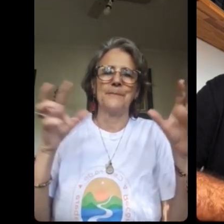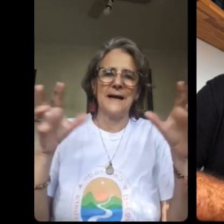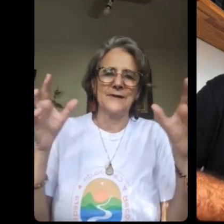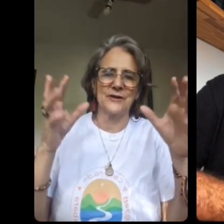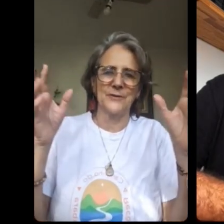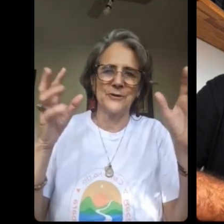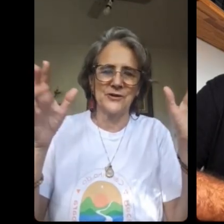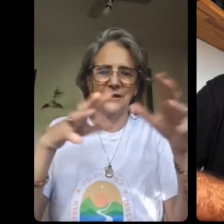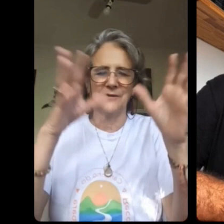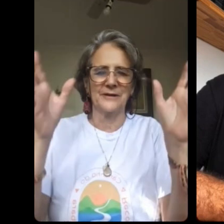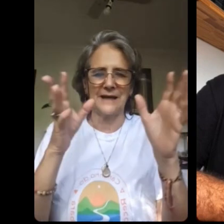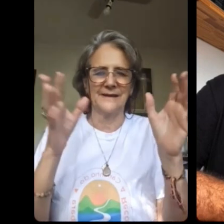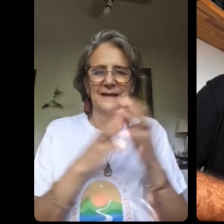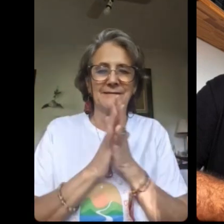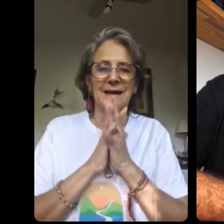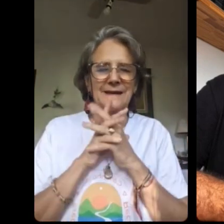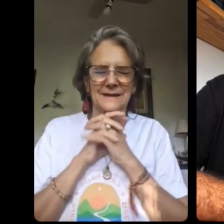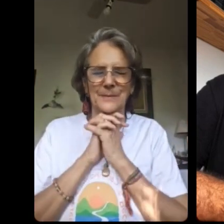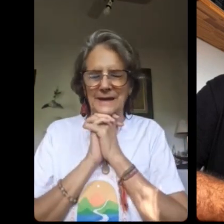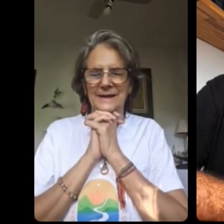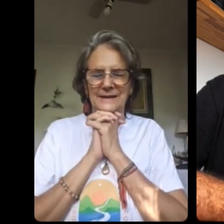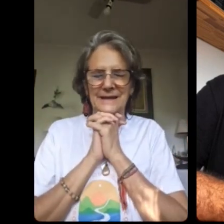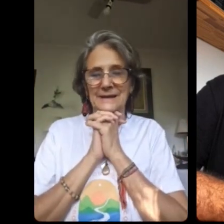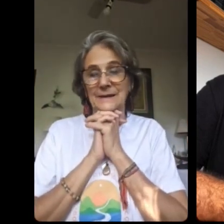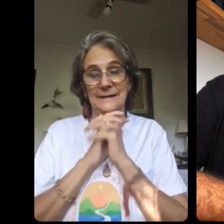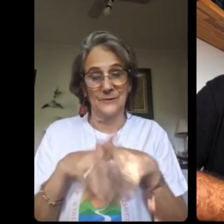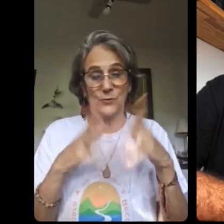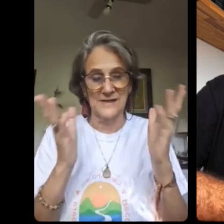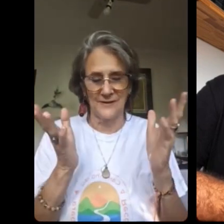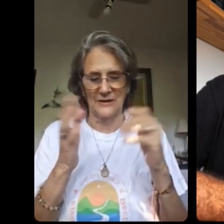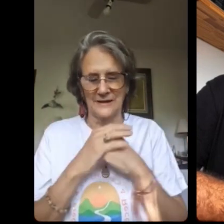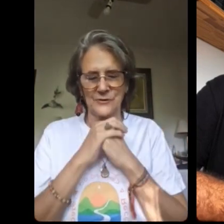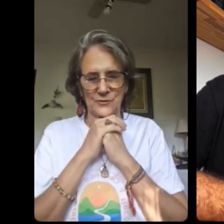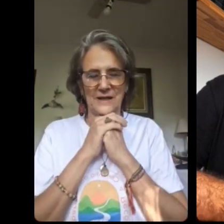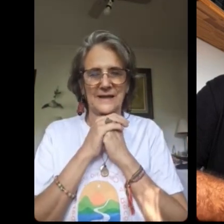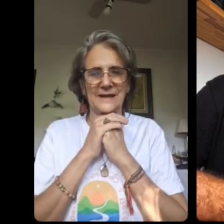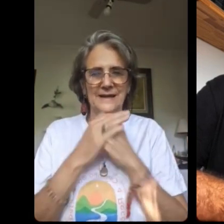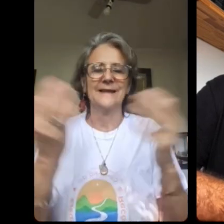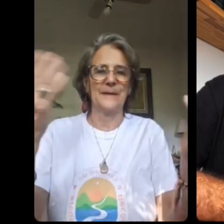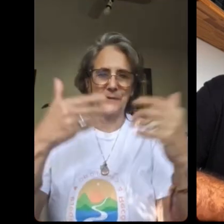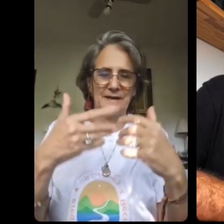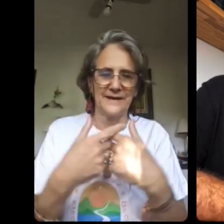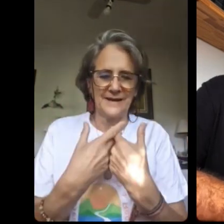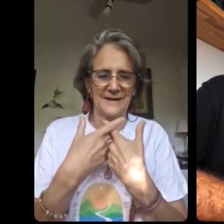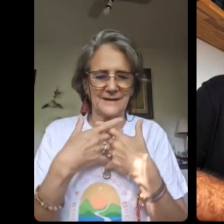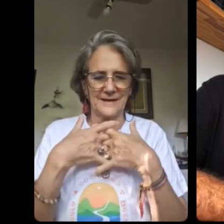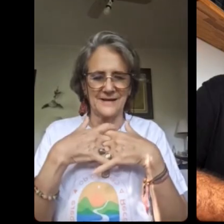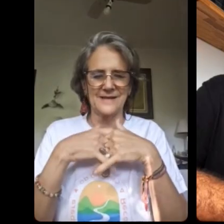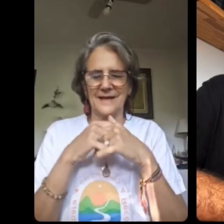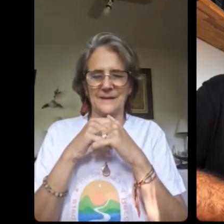enquanto esta parte, que é o Rio de Janeiro, que está ali na entrada da Bahia, entrada do Oceano Atlântico, né, que é por